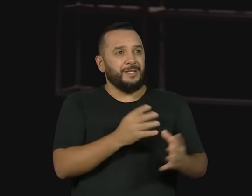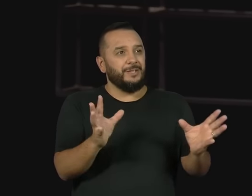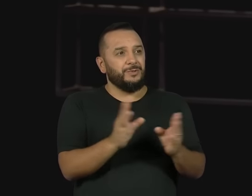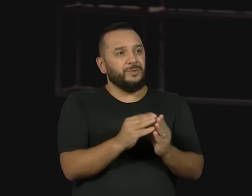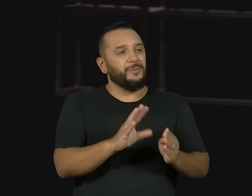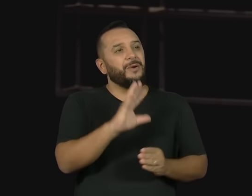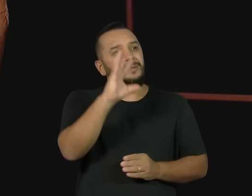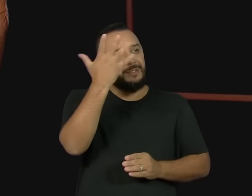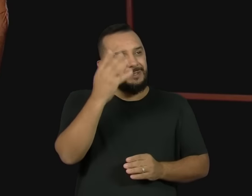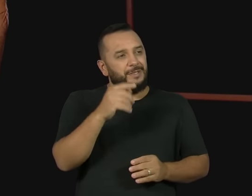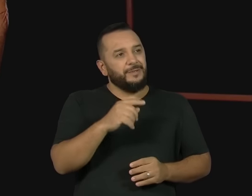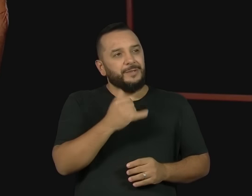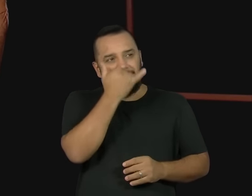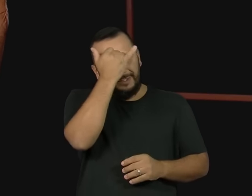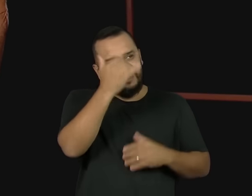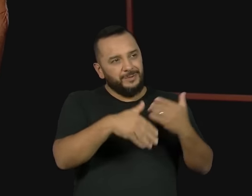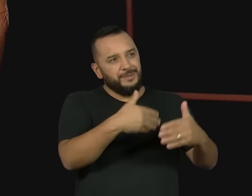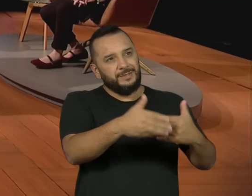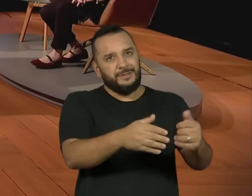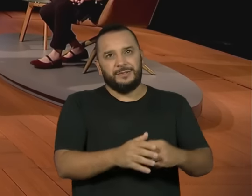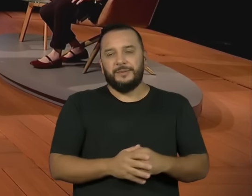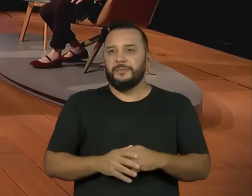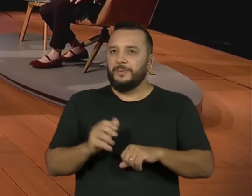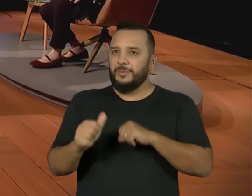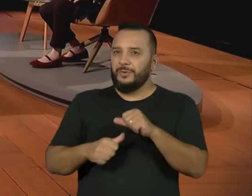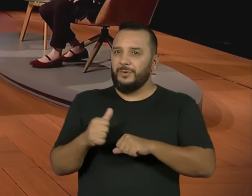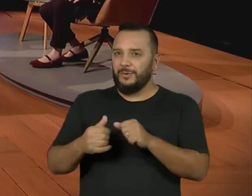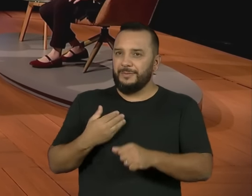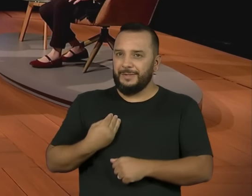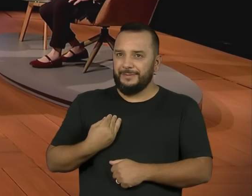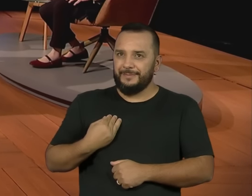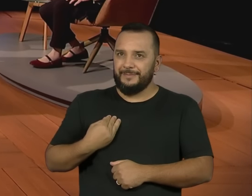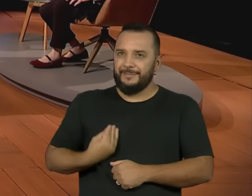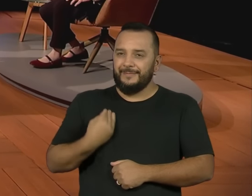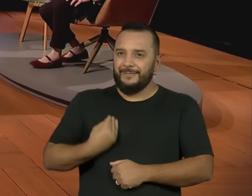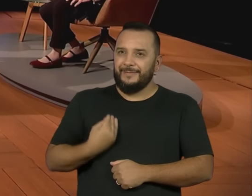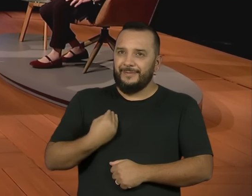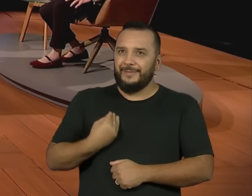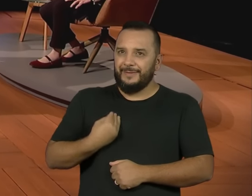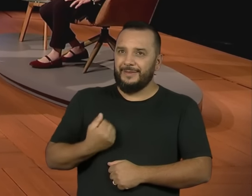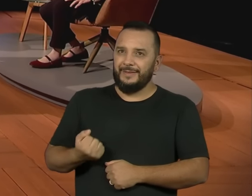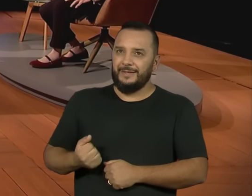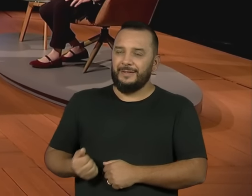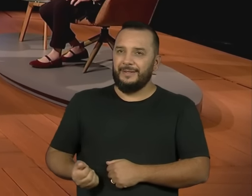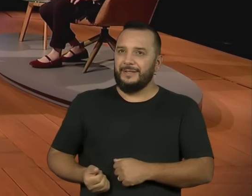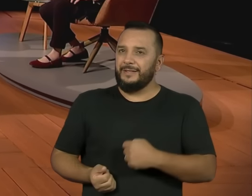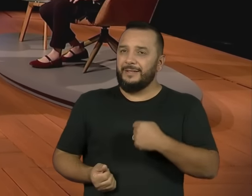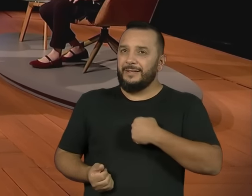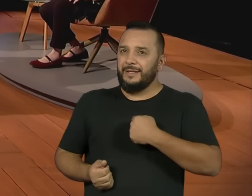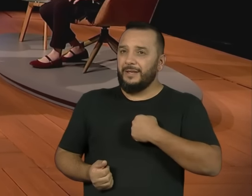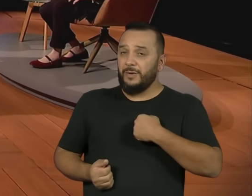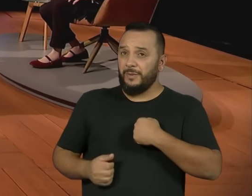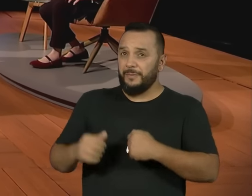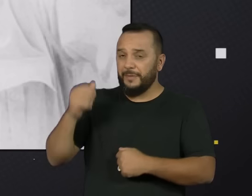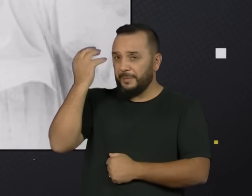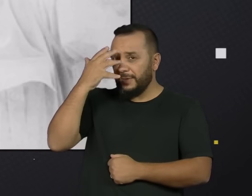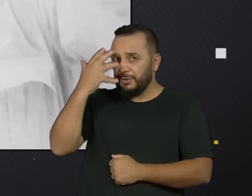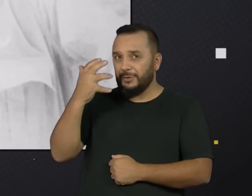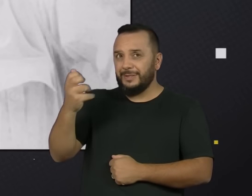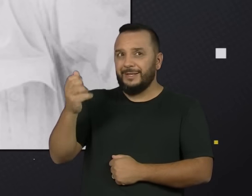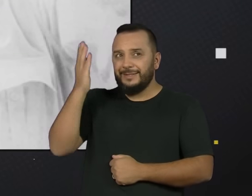disso tudo. Mudou a minha vida, né? Porque eu não conhecia o Júlio, eu me apaixonei antes de saber quem